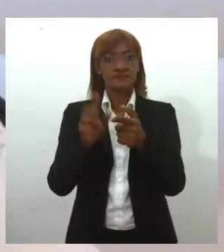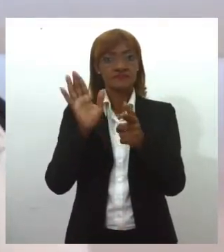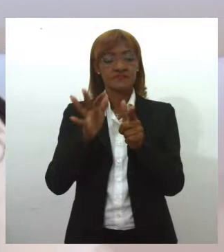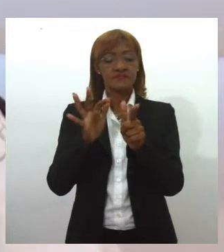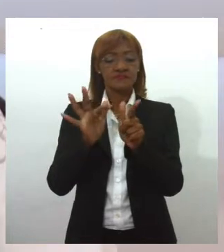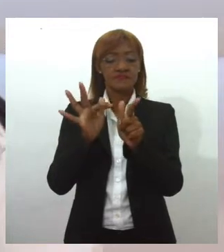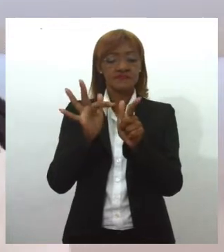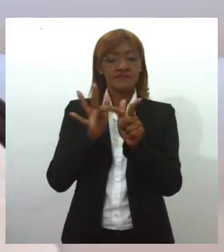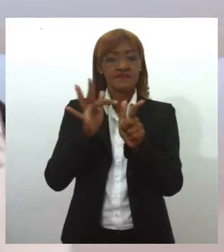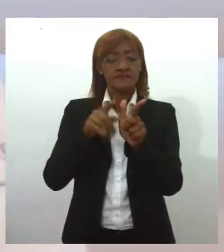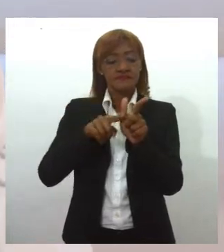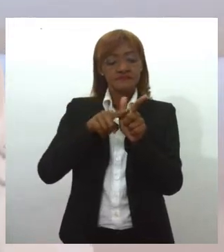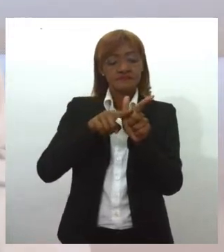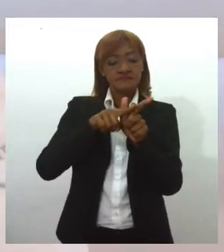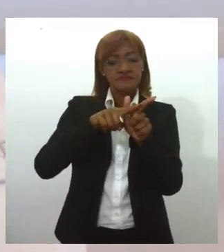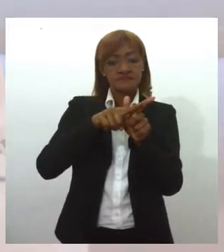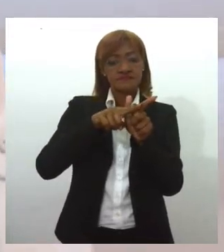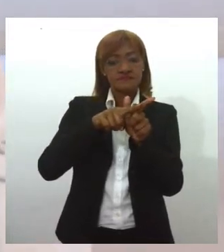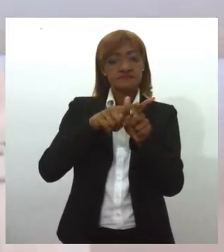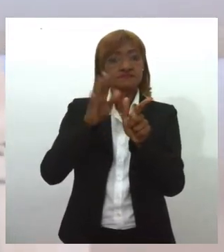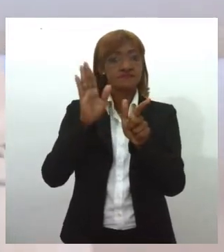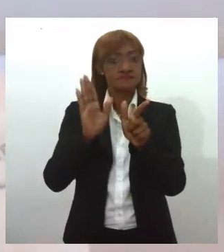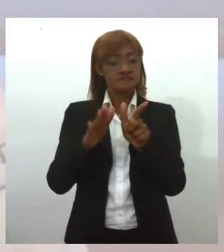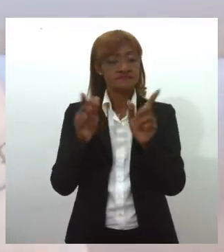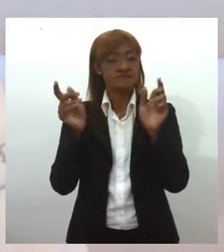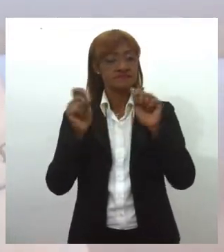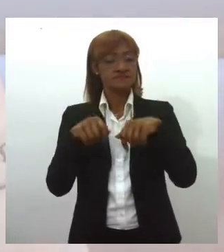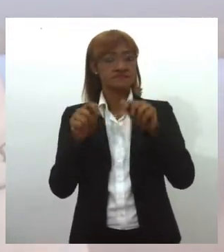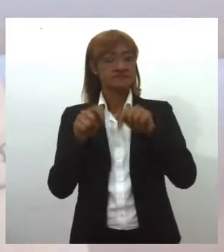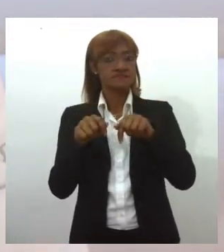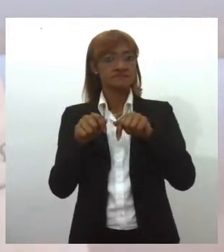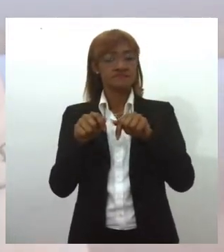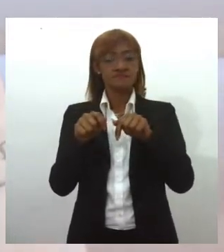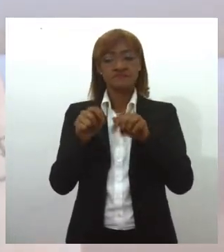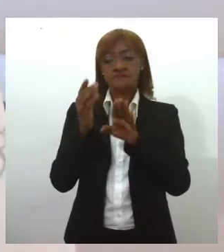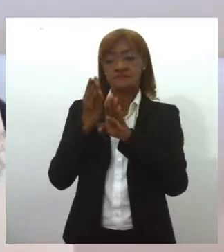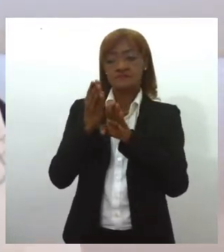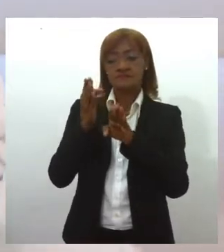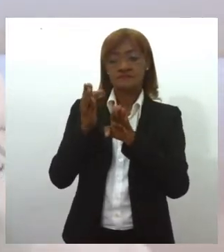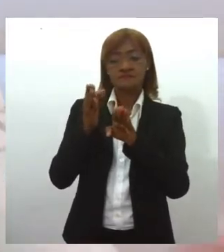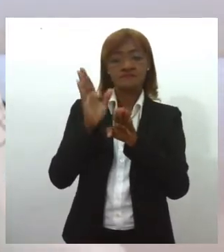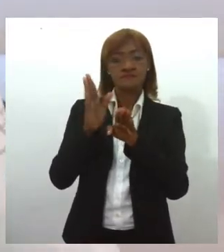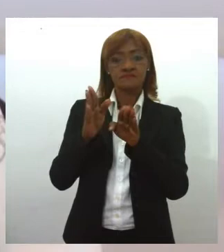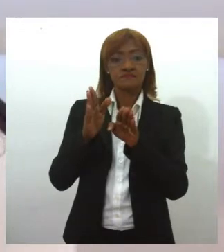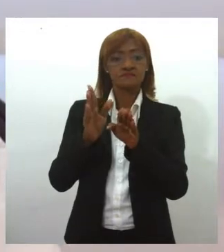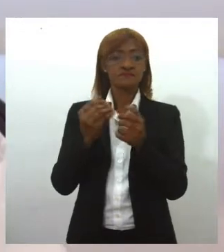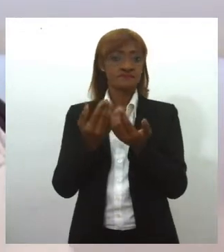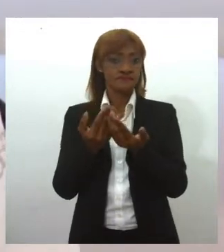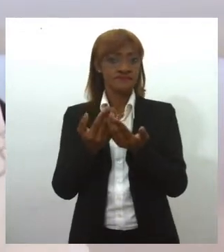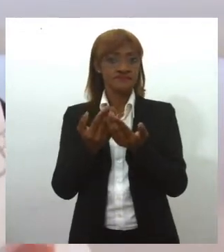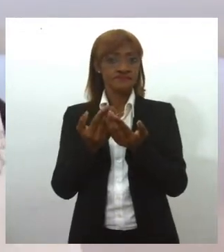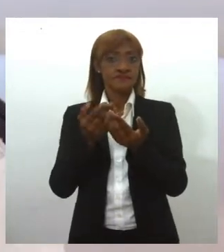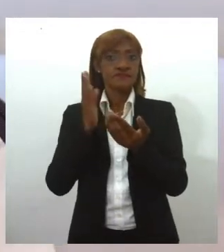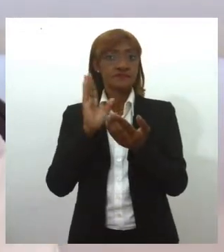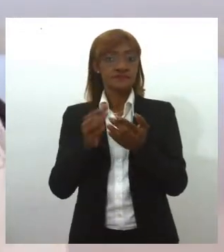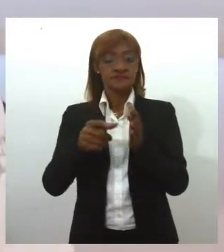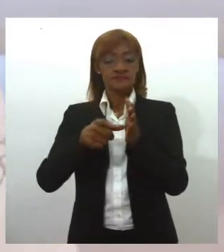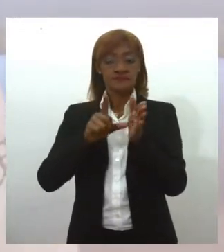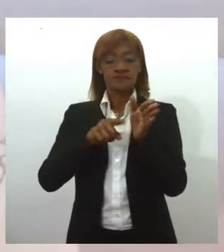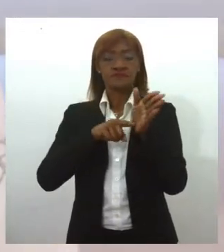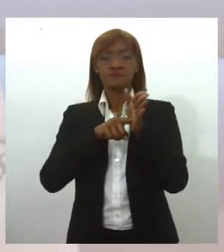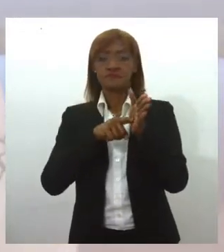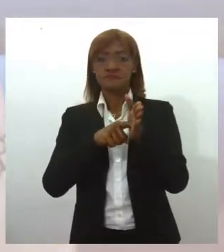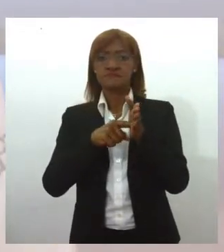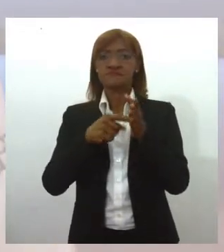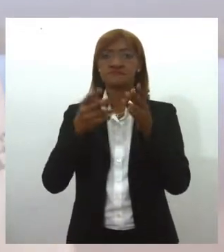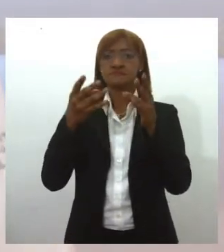podem levantar aí a suspeita de um câncer de próstata, e uma vez levantada ela vai ser investigada, nós podemos discutir